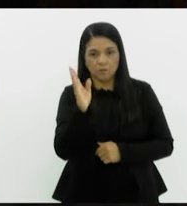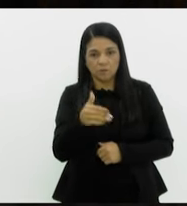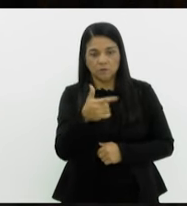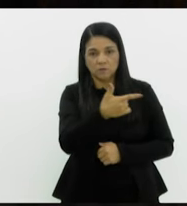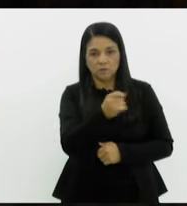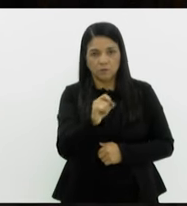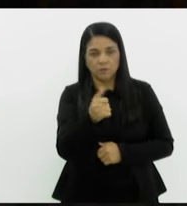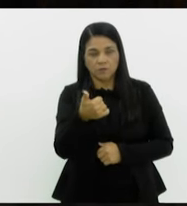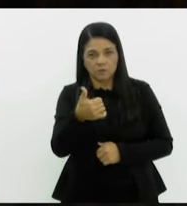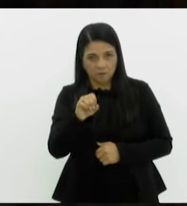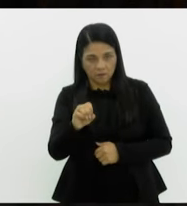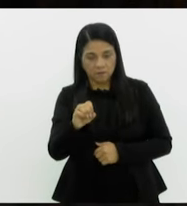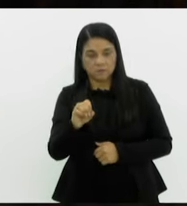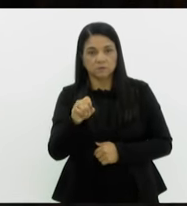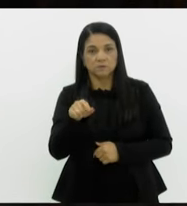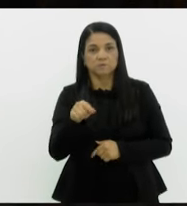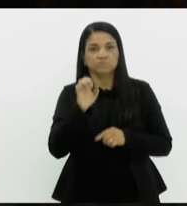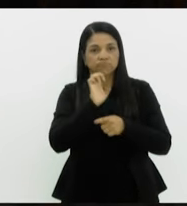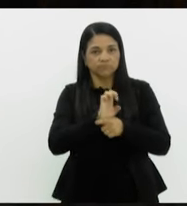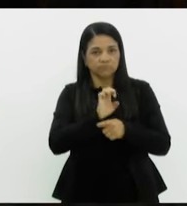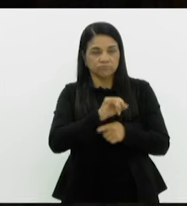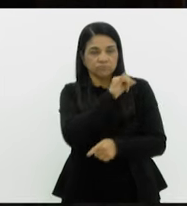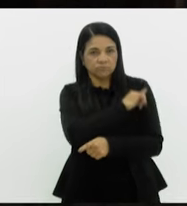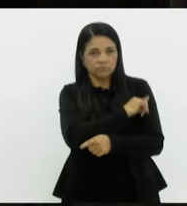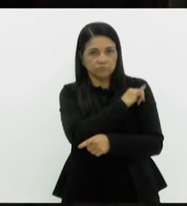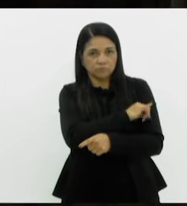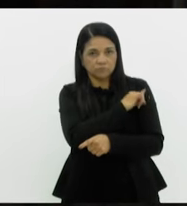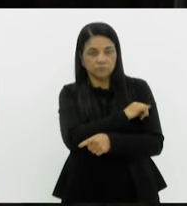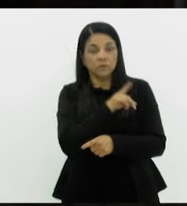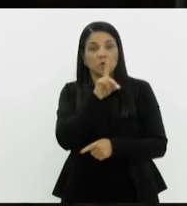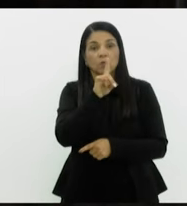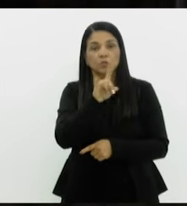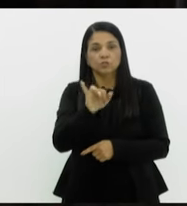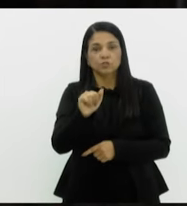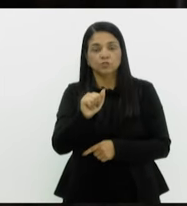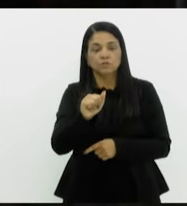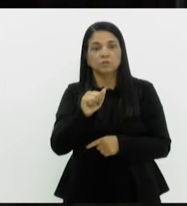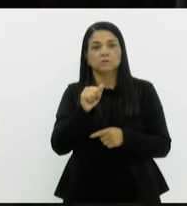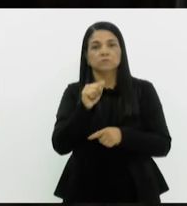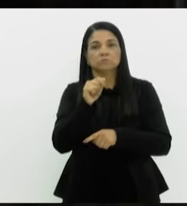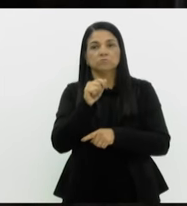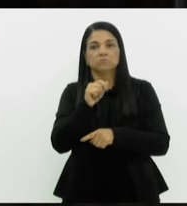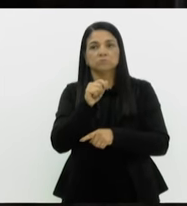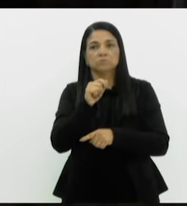institui, no âmbito do Estado do Rio de Janeiro, o dia do